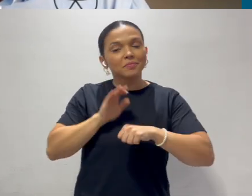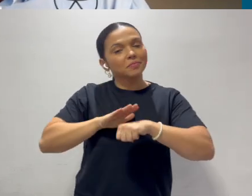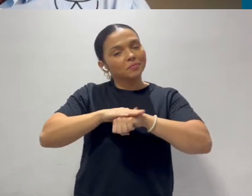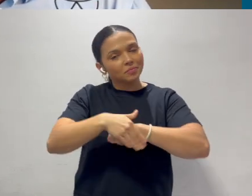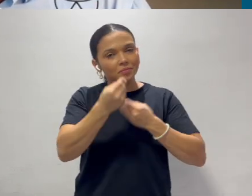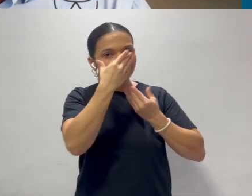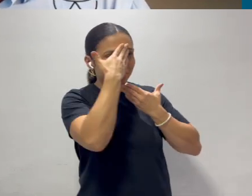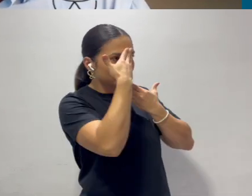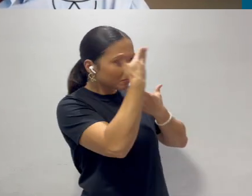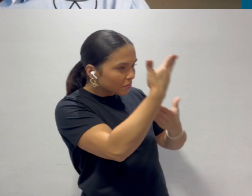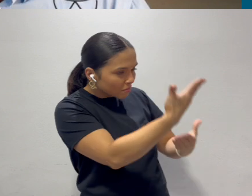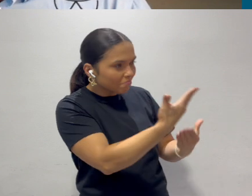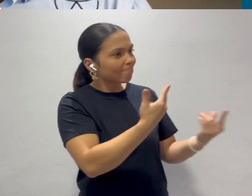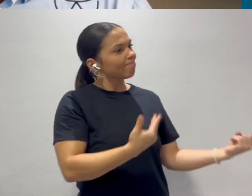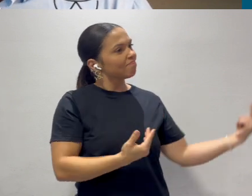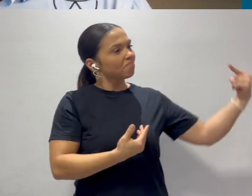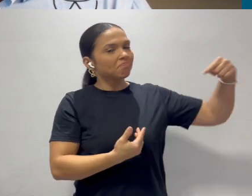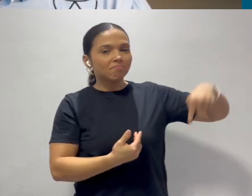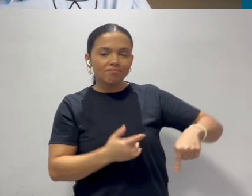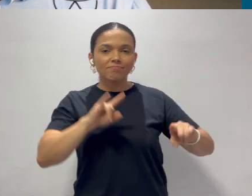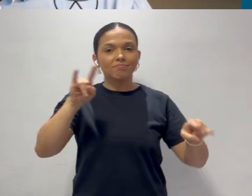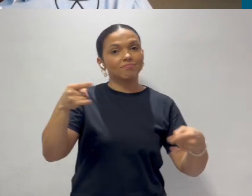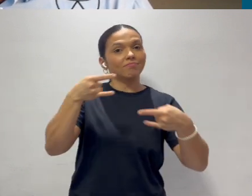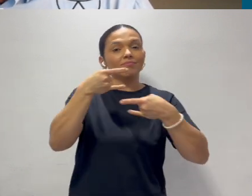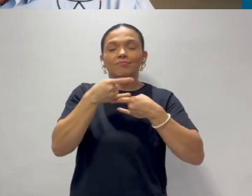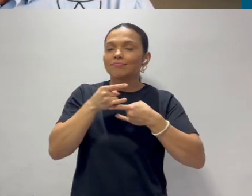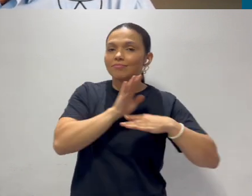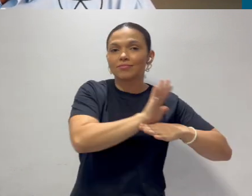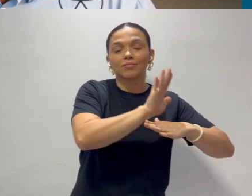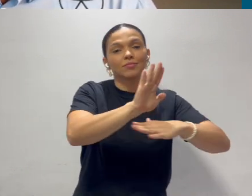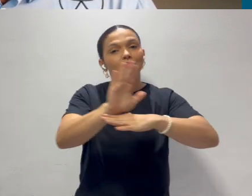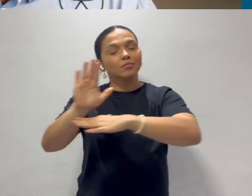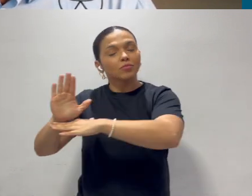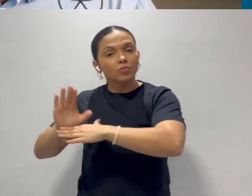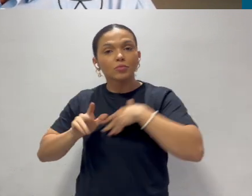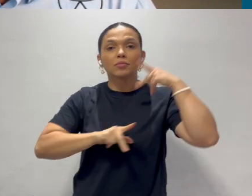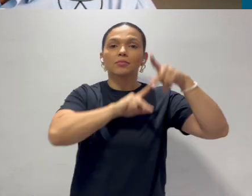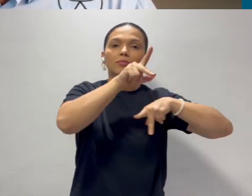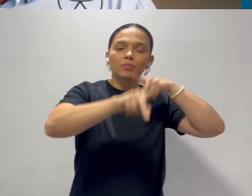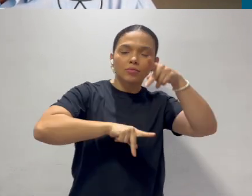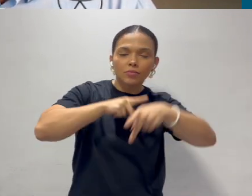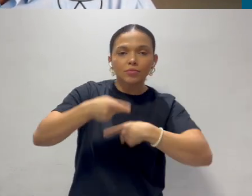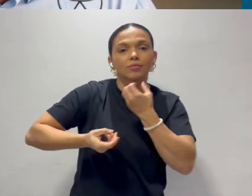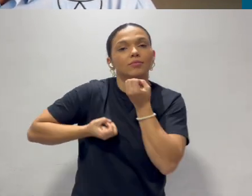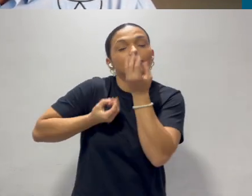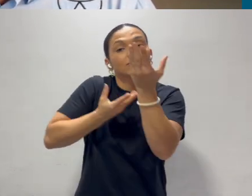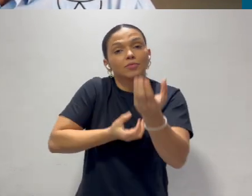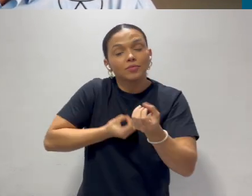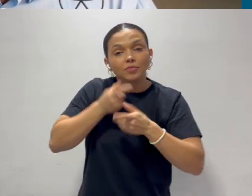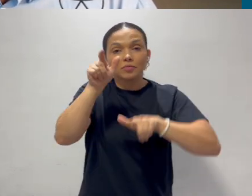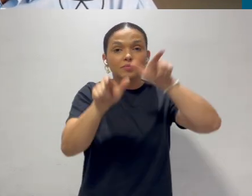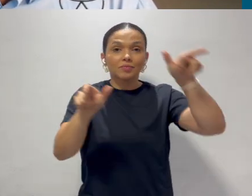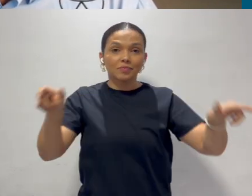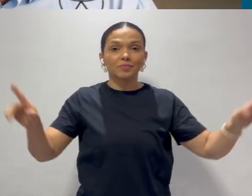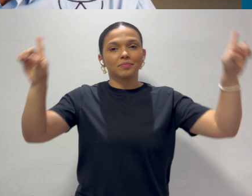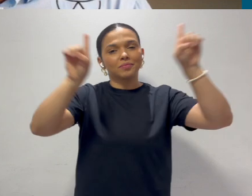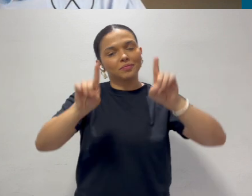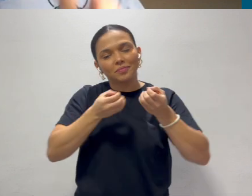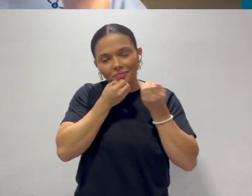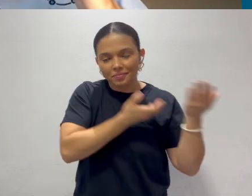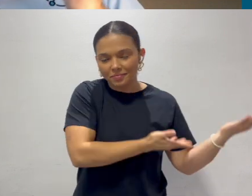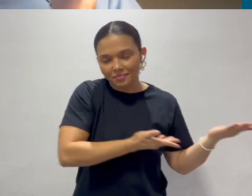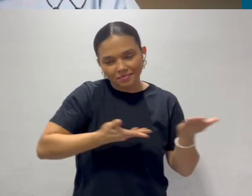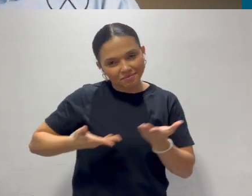estar conosco mais uma vez nesse serviço de utilidade pública, de prestação de serviços de informações para as pessoas